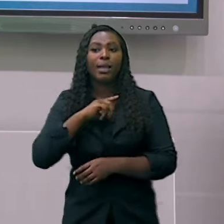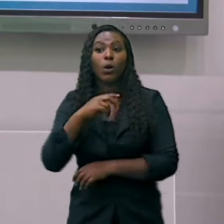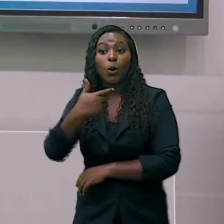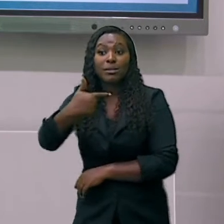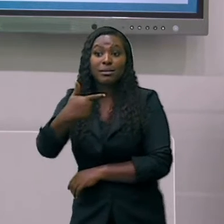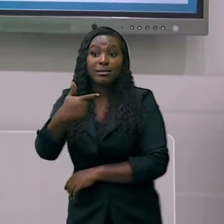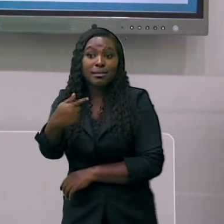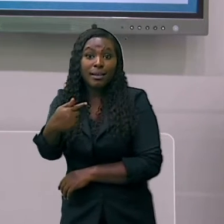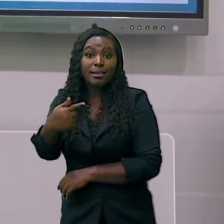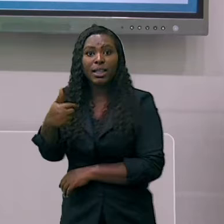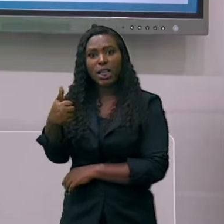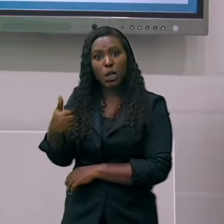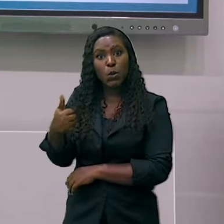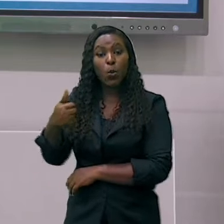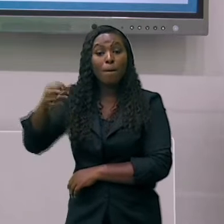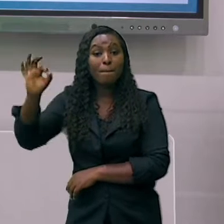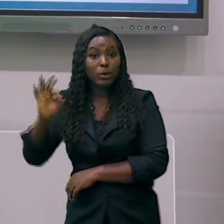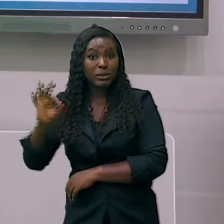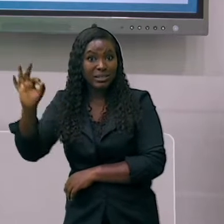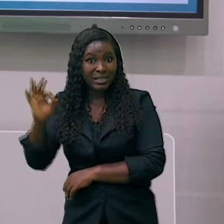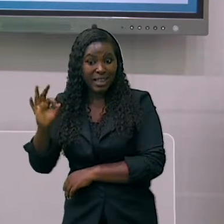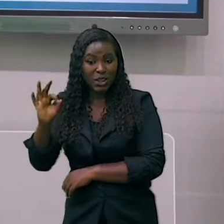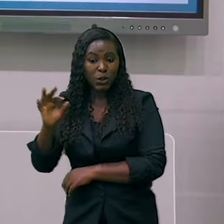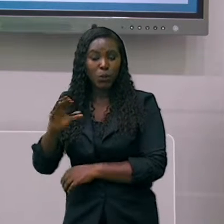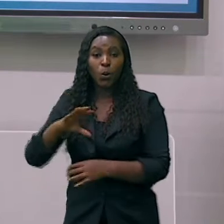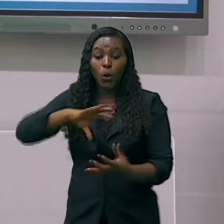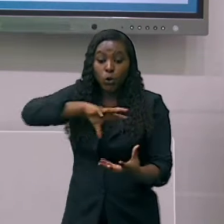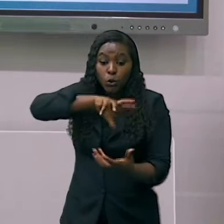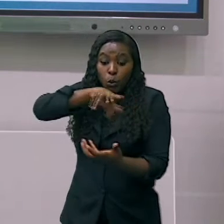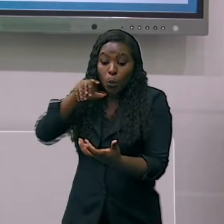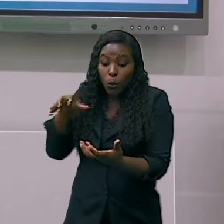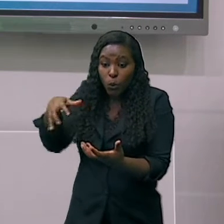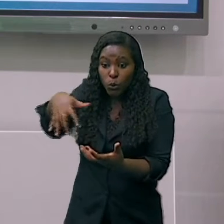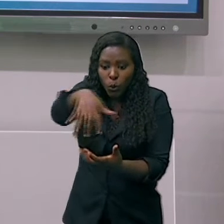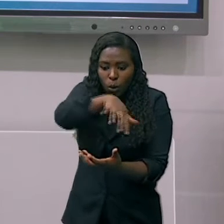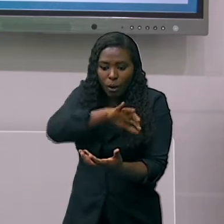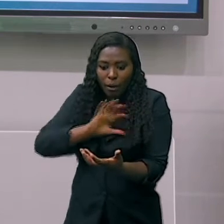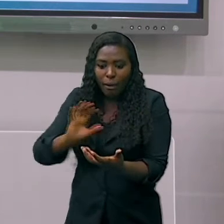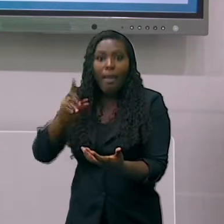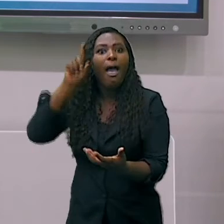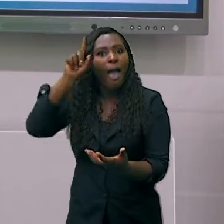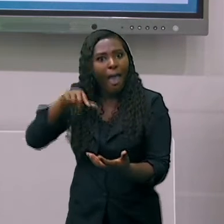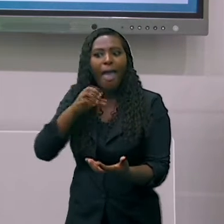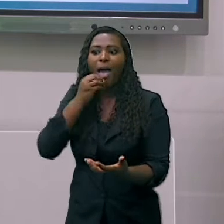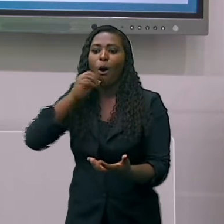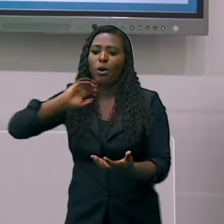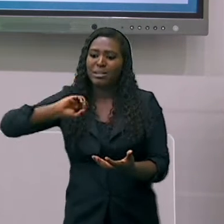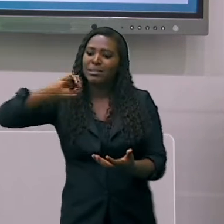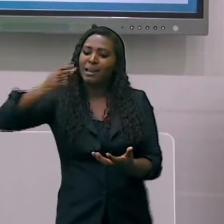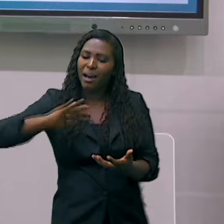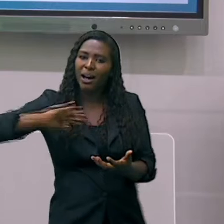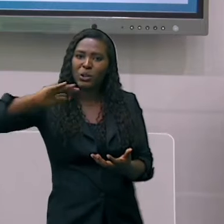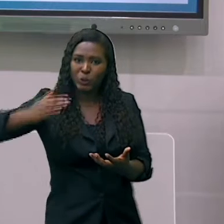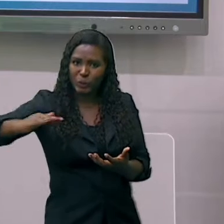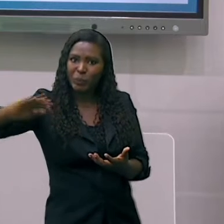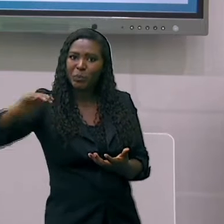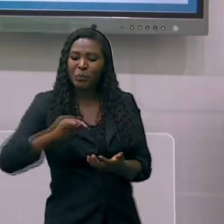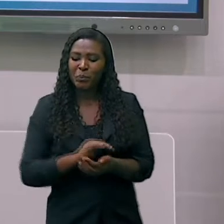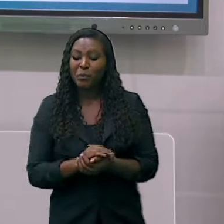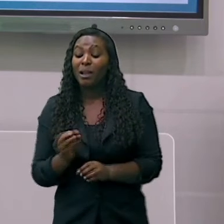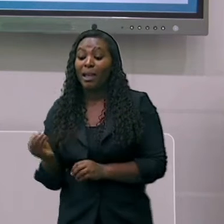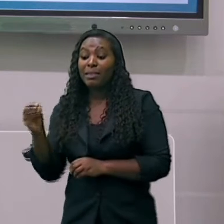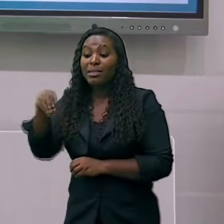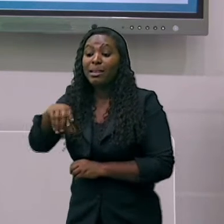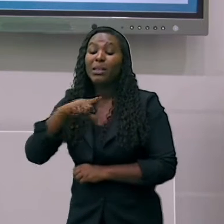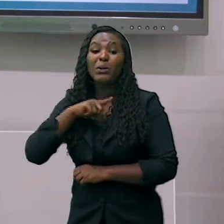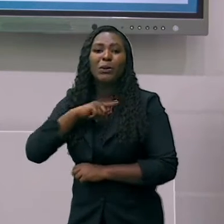e abrigam uma infinidade de espécies animais e vegetais. Portanto,